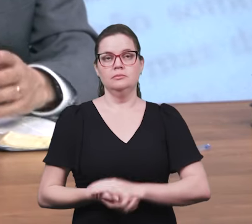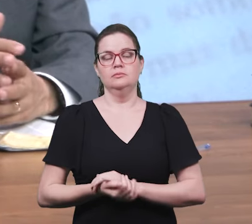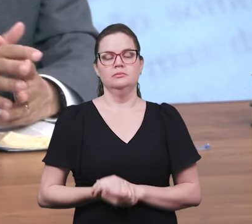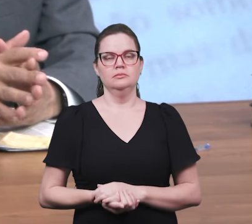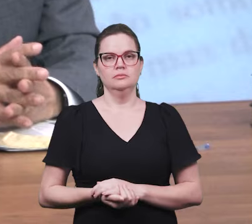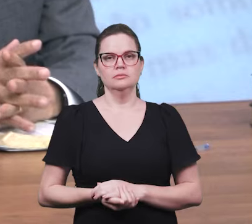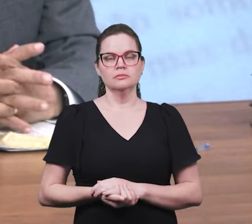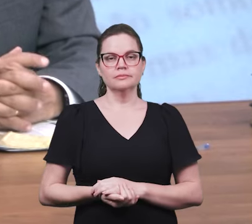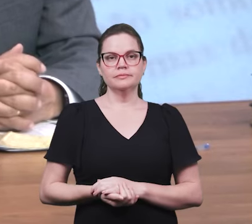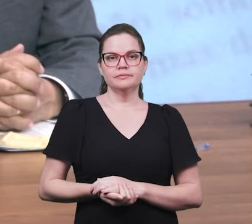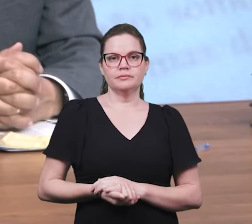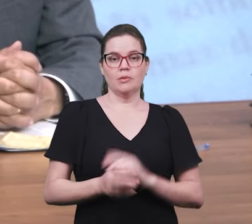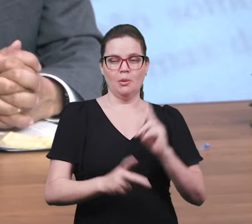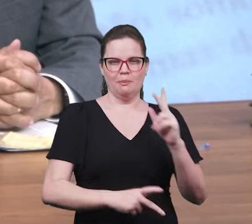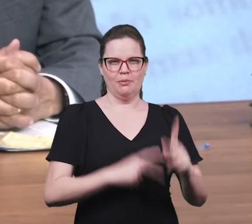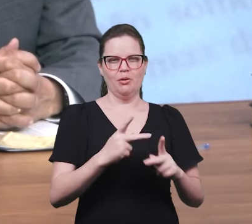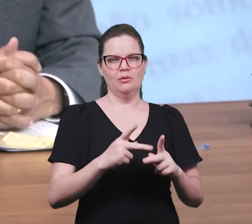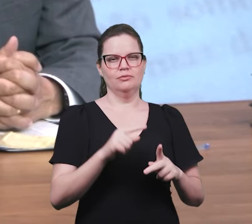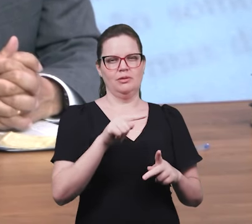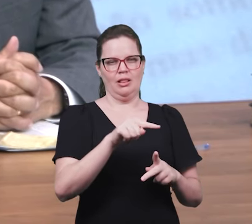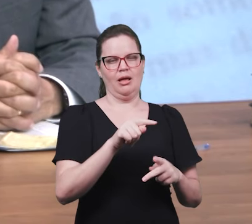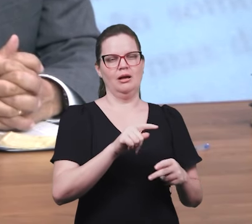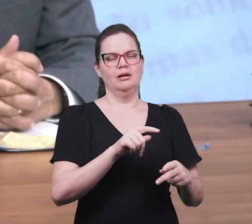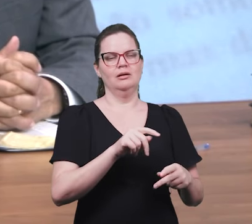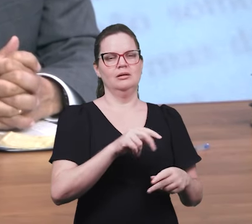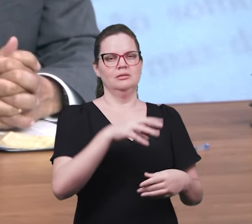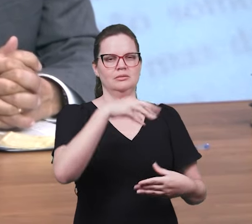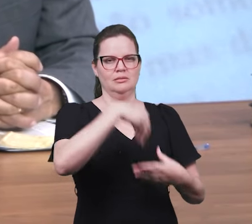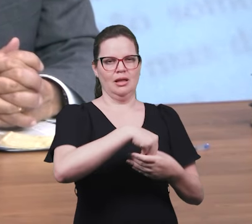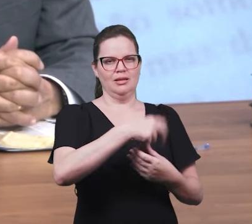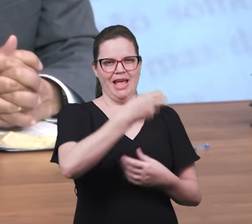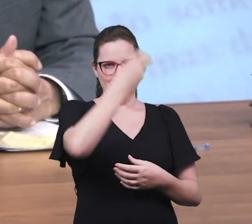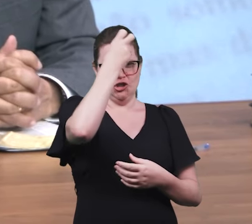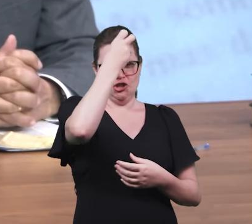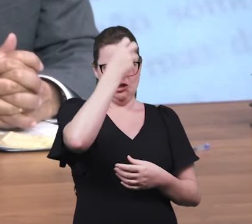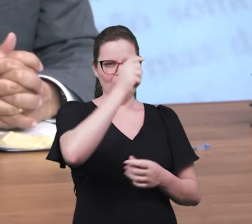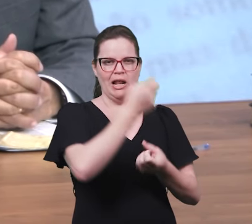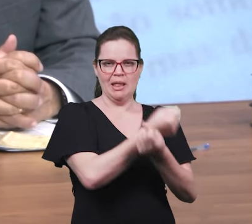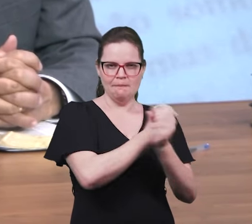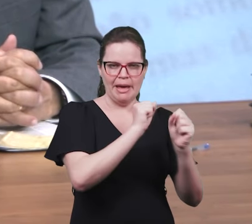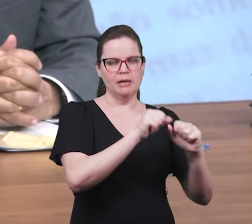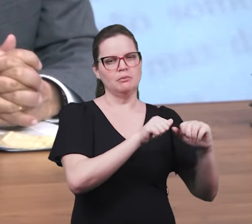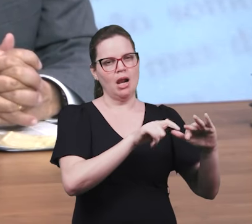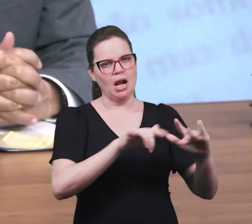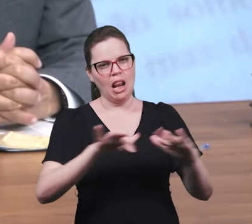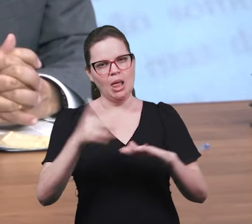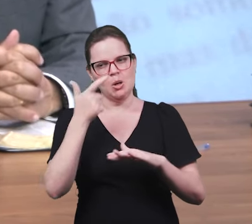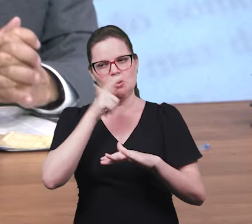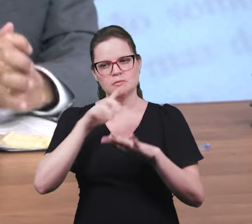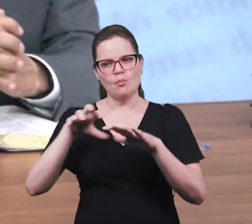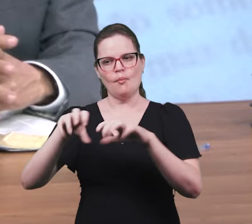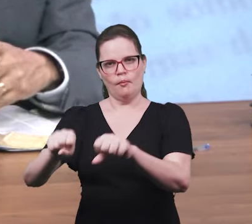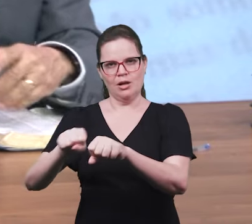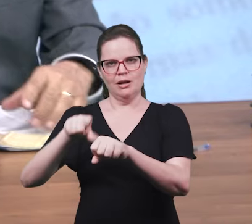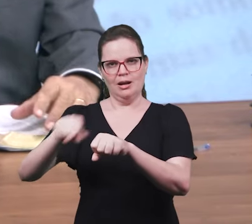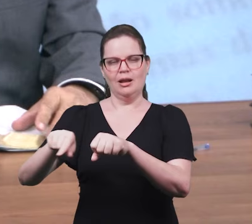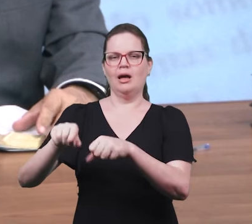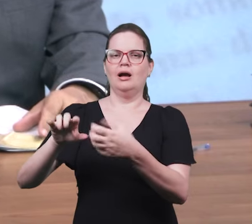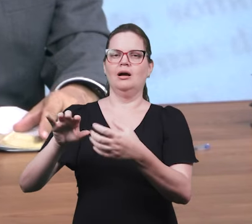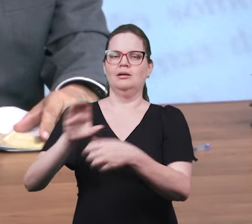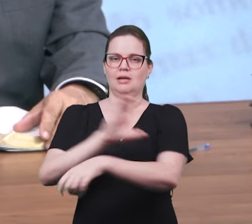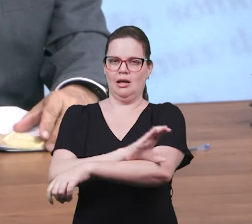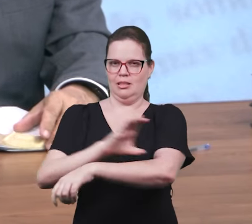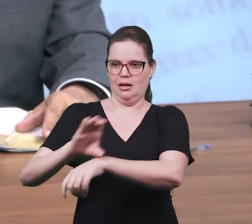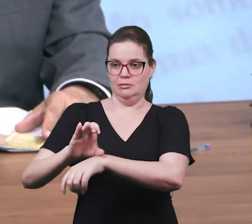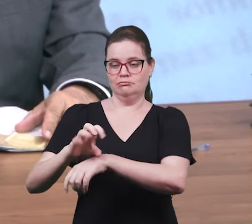Depois que o povo de Israel saiu do cativeiro egípcio, durante 300